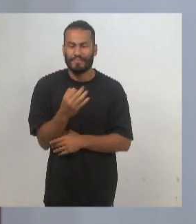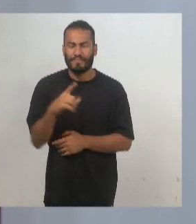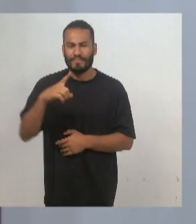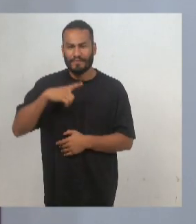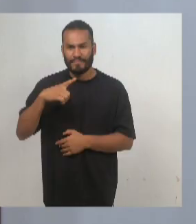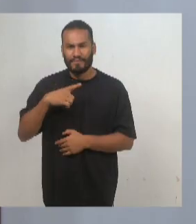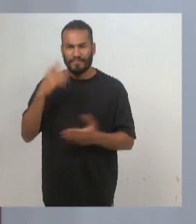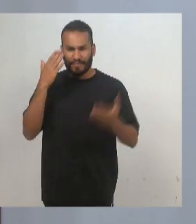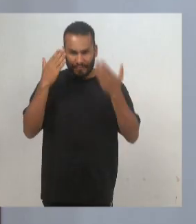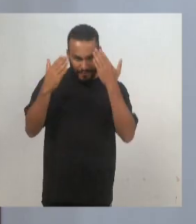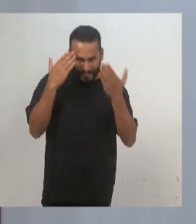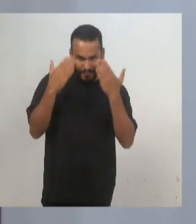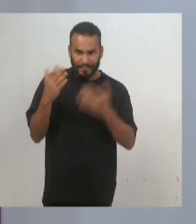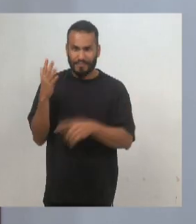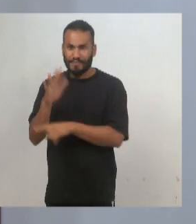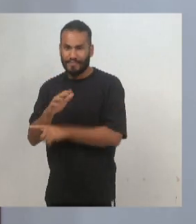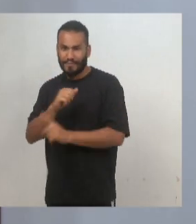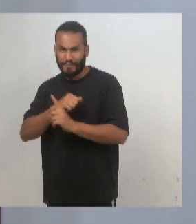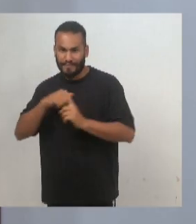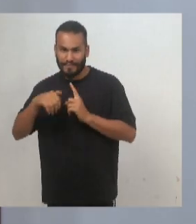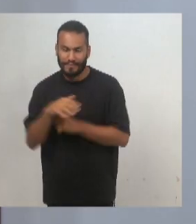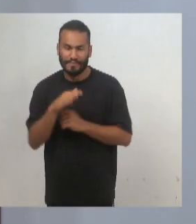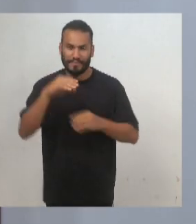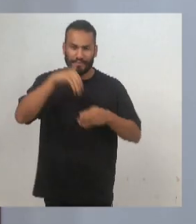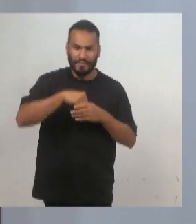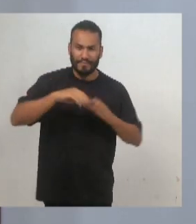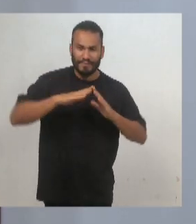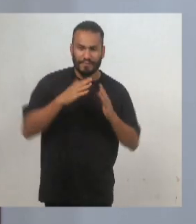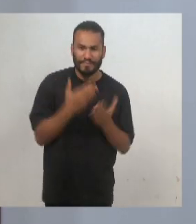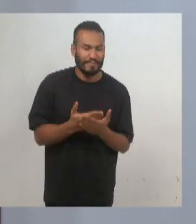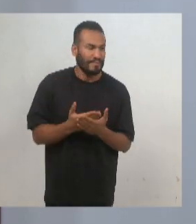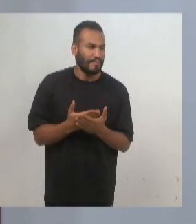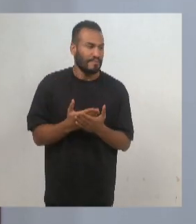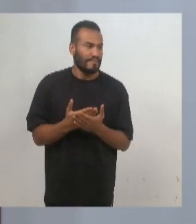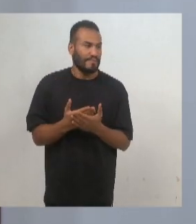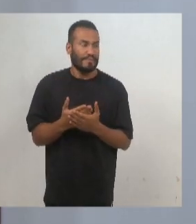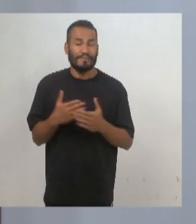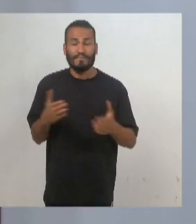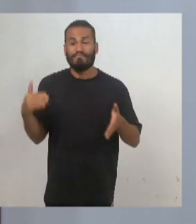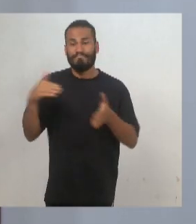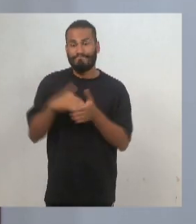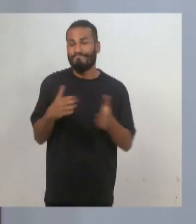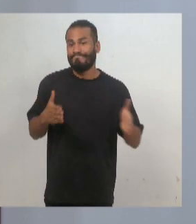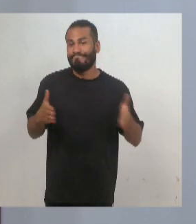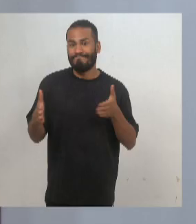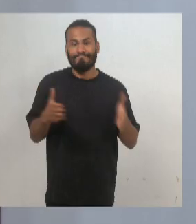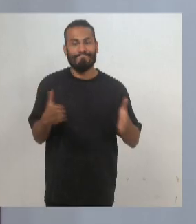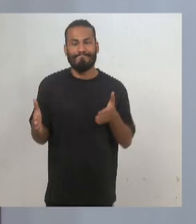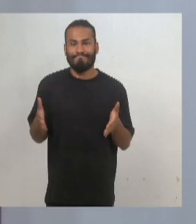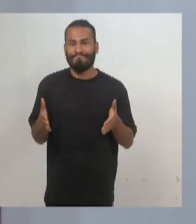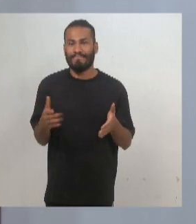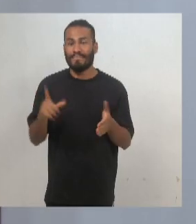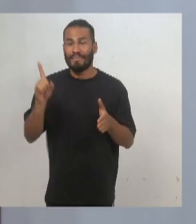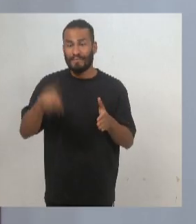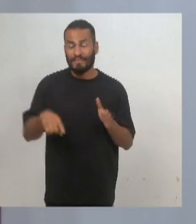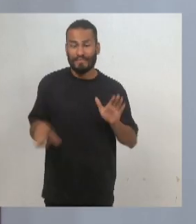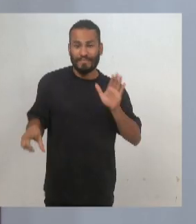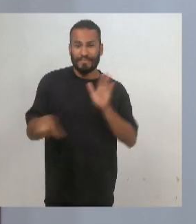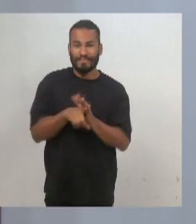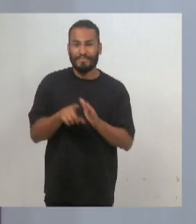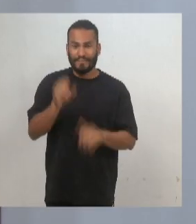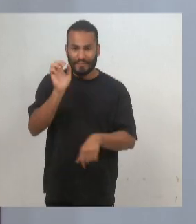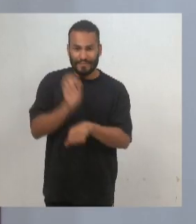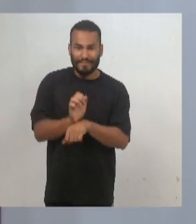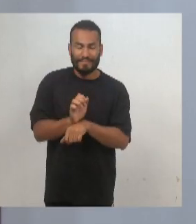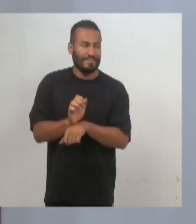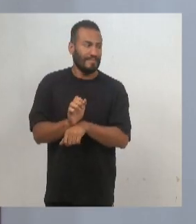ter psicólogo, assistente social nas escolas e até o momento, inclusive é uma lei